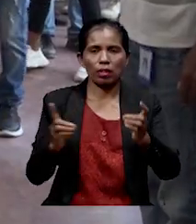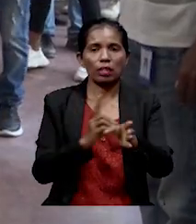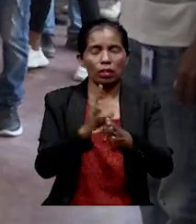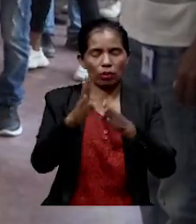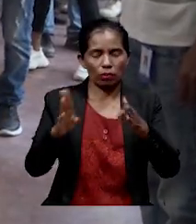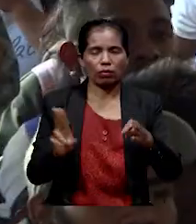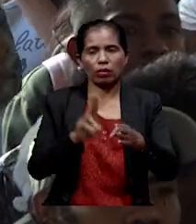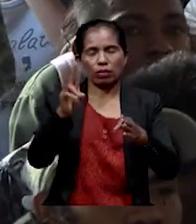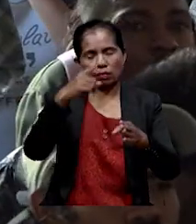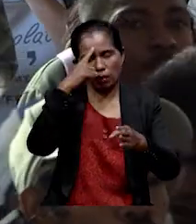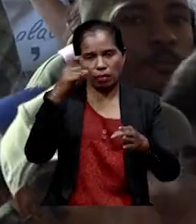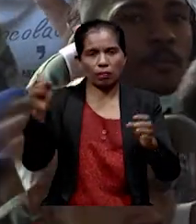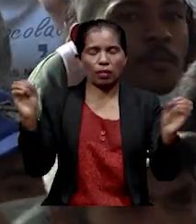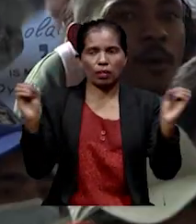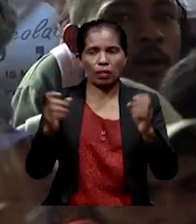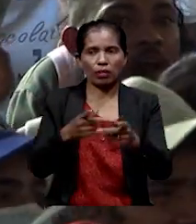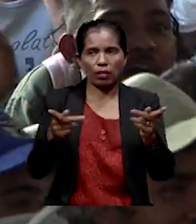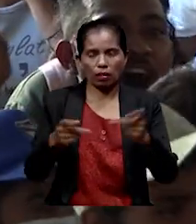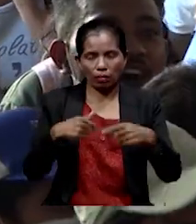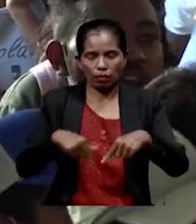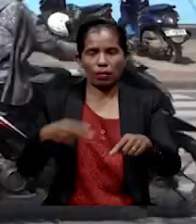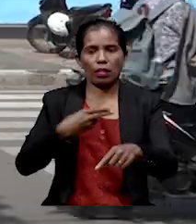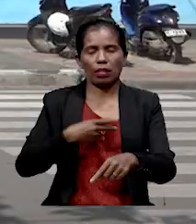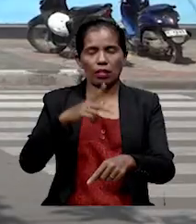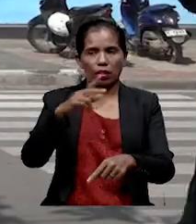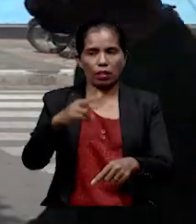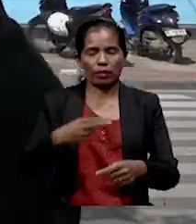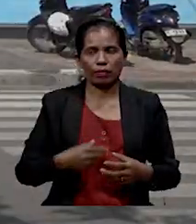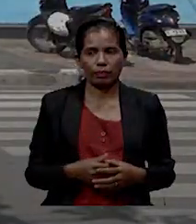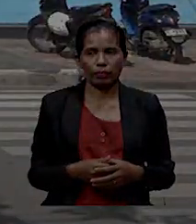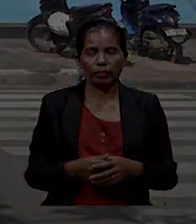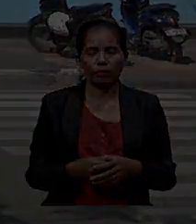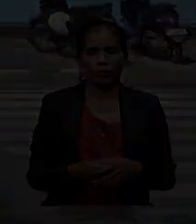confirma, mas bela fatin tamba sei halau visita bahera. Abraão Amral, Dilma Sujeti, GMN.